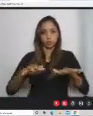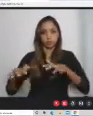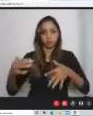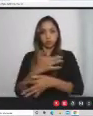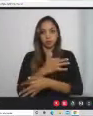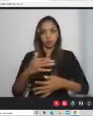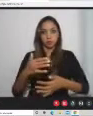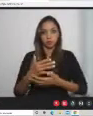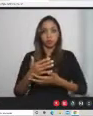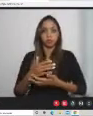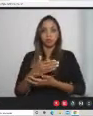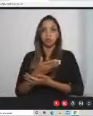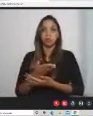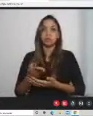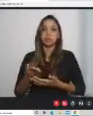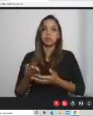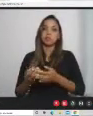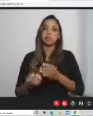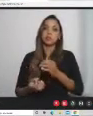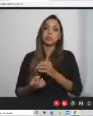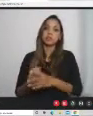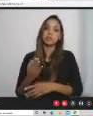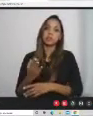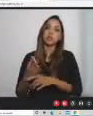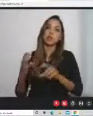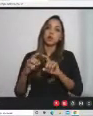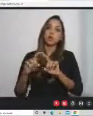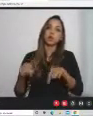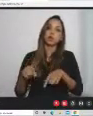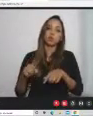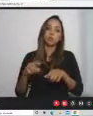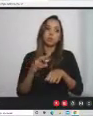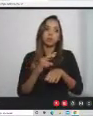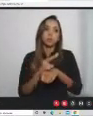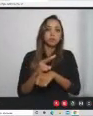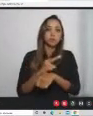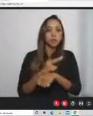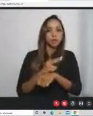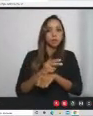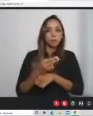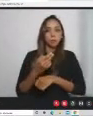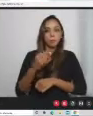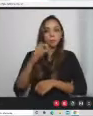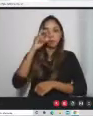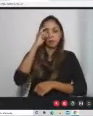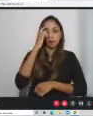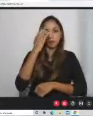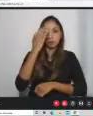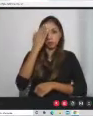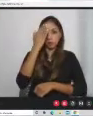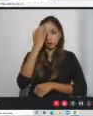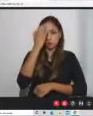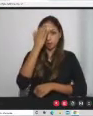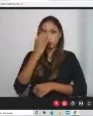do programa de ronda Maria da Penha no município de Parnamirim, a ser operacionado pela Guarda